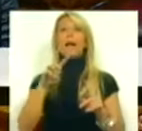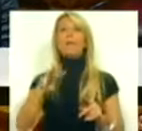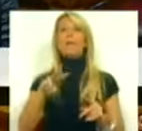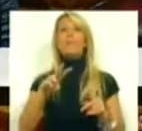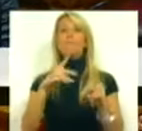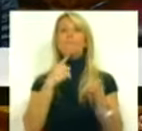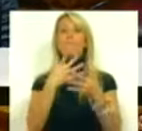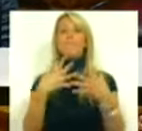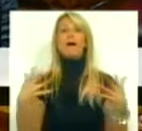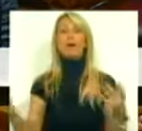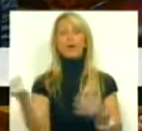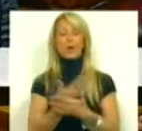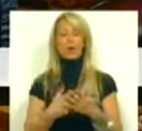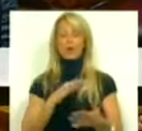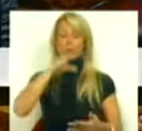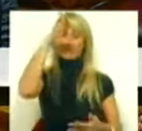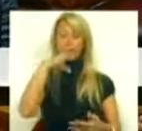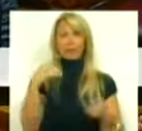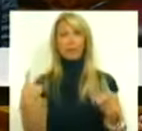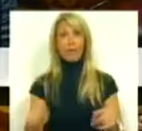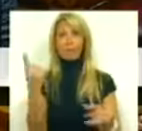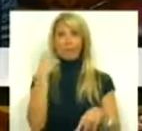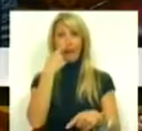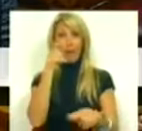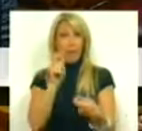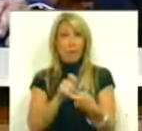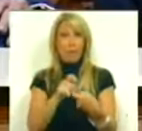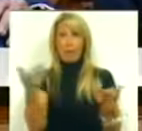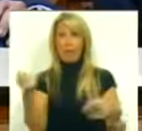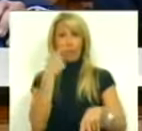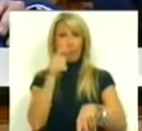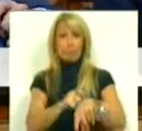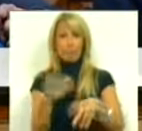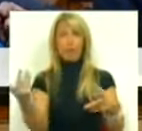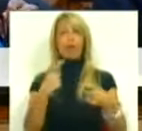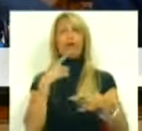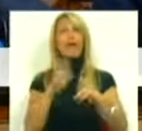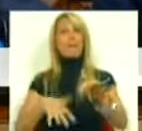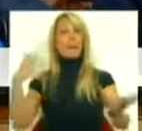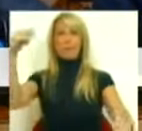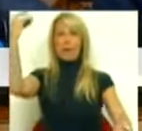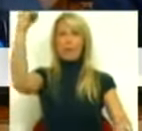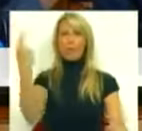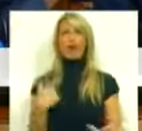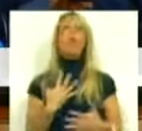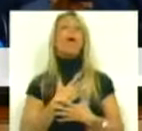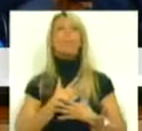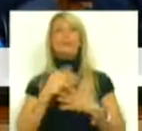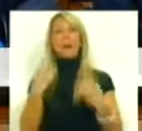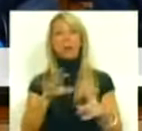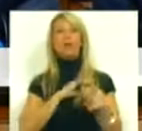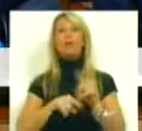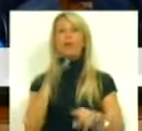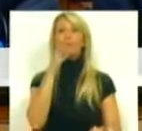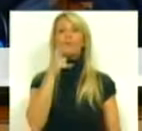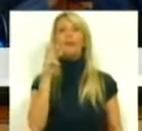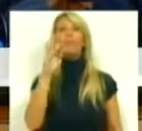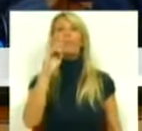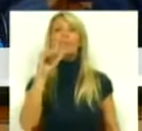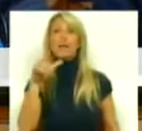Ministro, tivemos aqui um momento parlamentar único, com a amizade toda que tenho do Sr. Deputado Basílio Horta, é um momento parlamentar que deve ficar